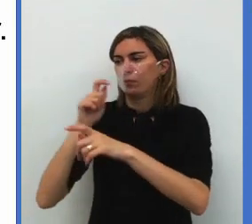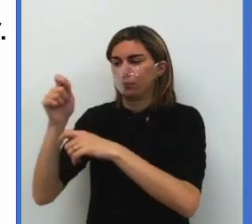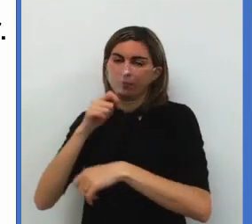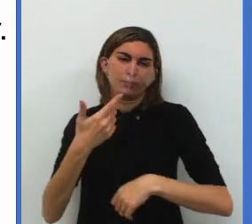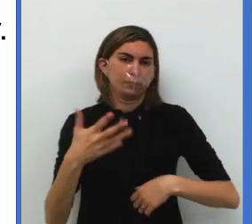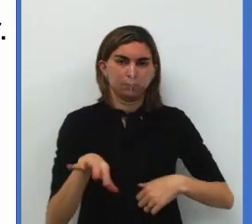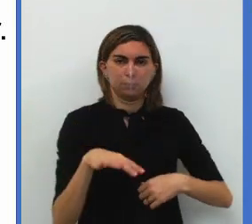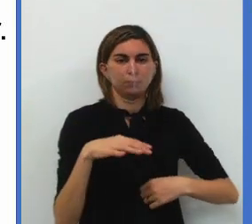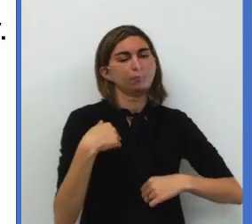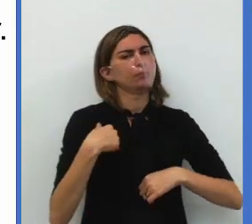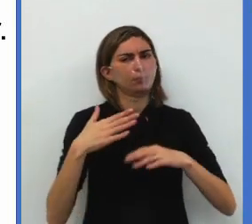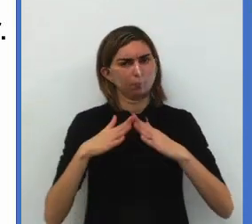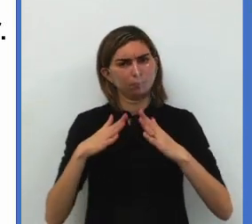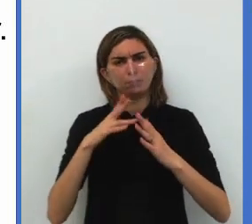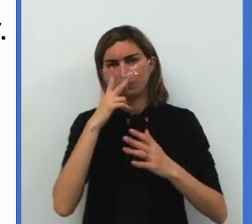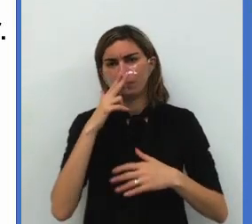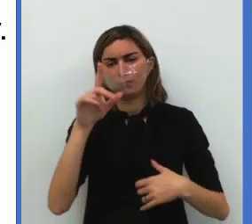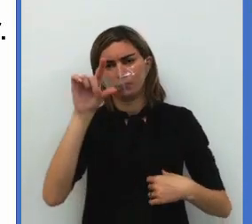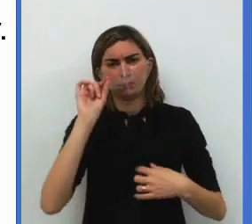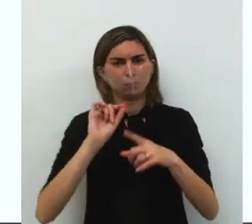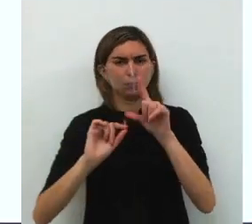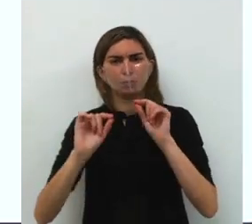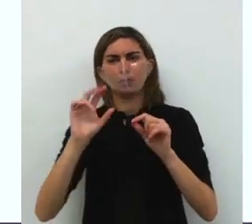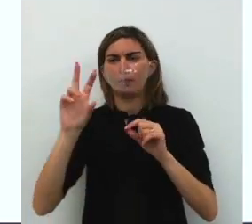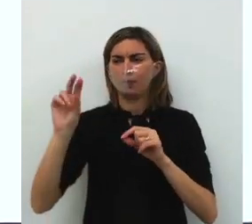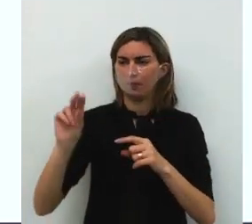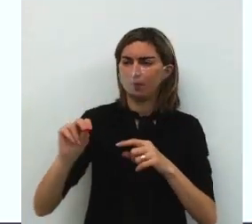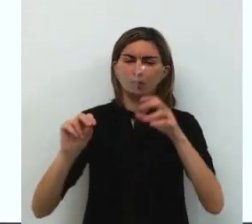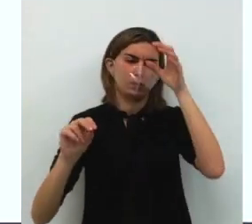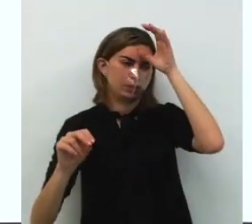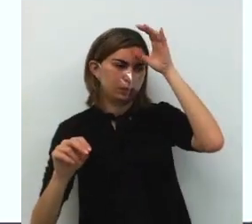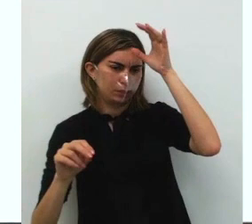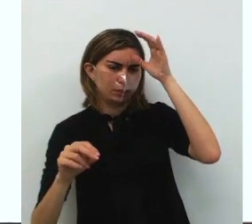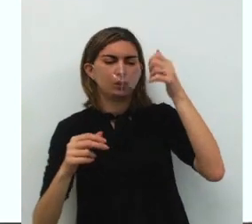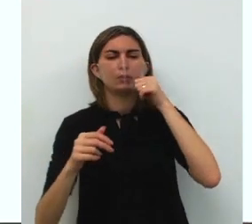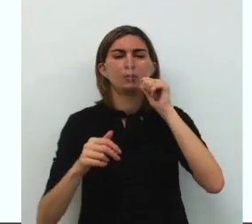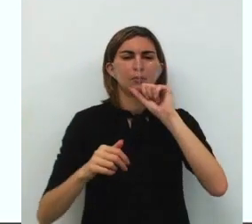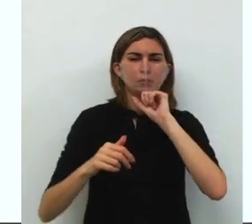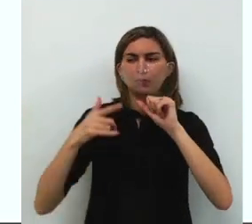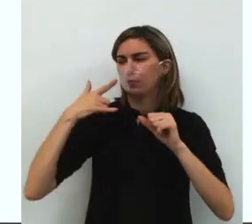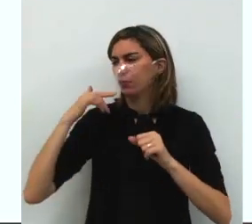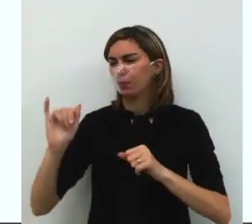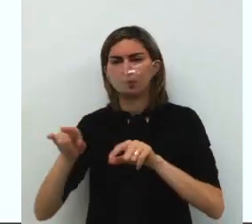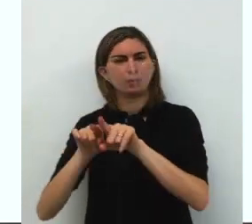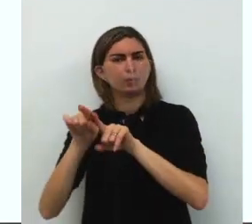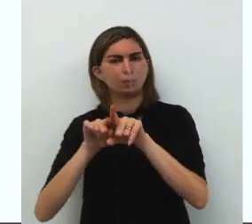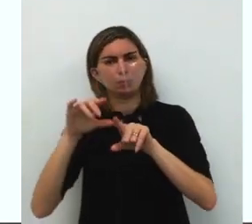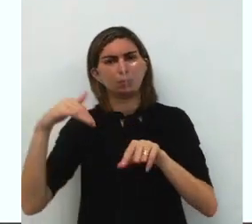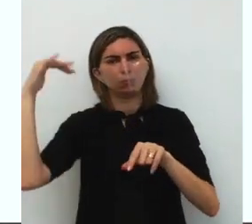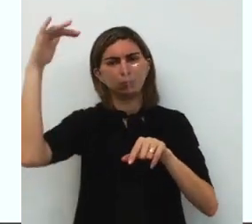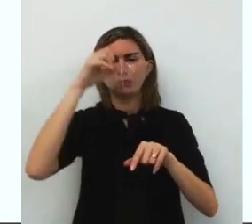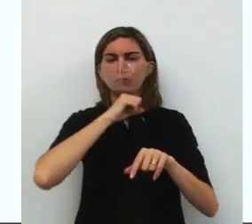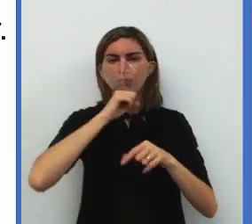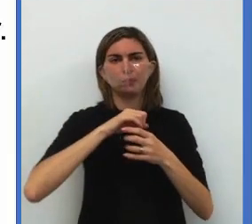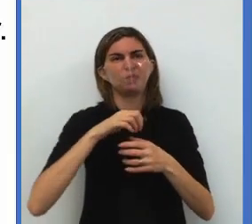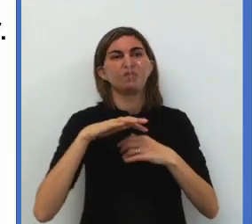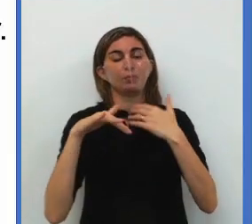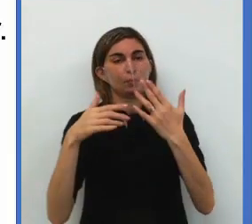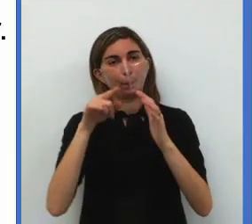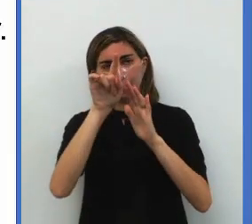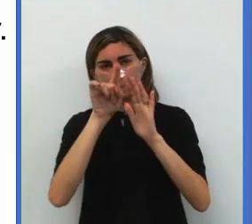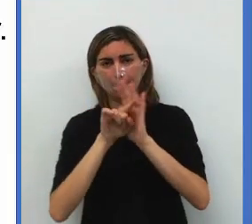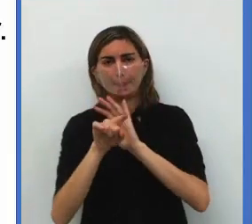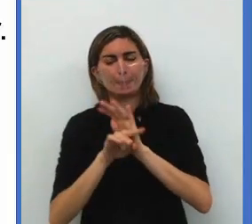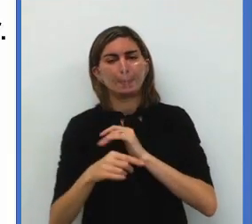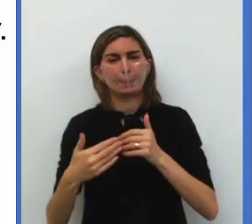se arriscar. Então, em casa mesmo, escolha vovô, vovó, titio, titia, mamãe, papai, ou até um irmão mais velho ou uma irmã.